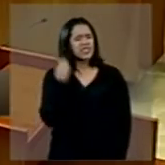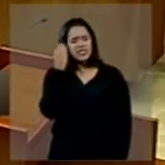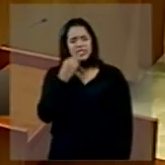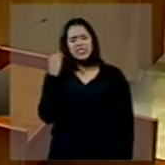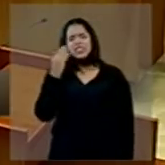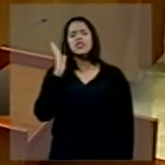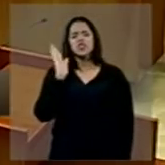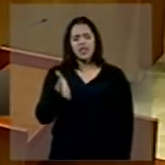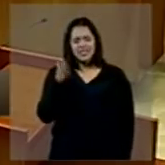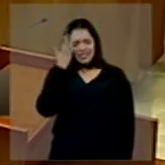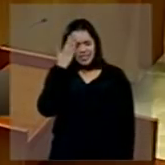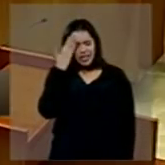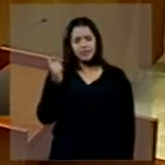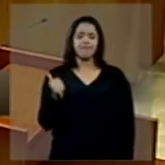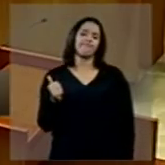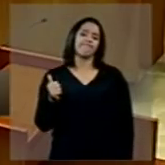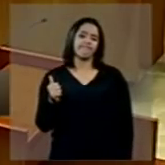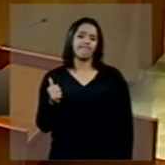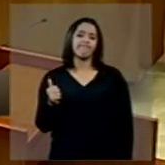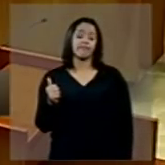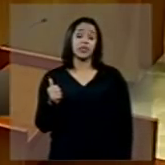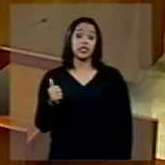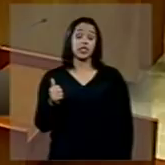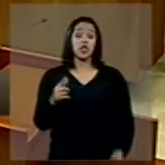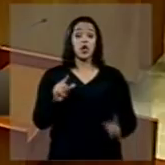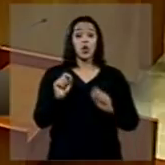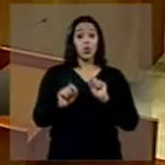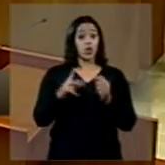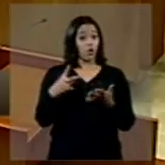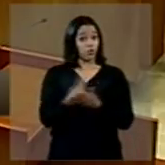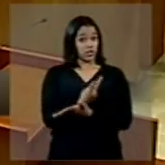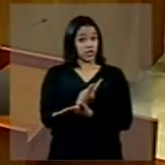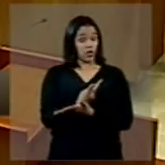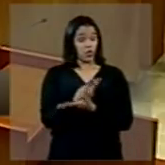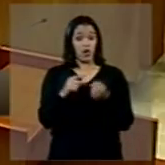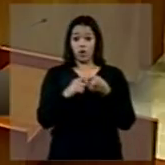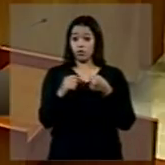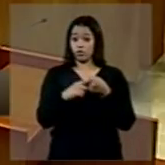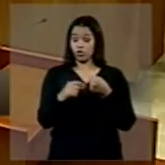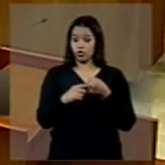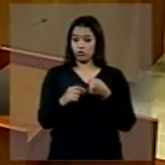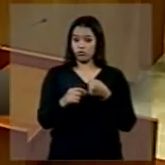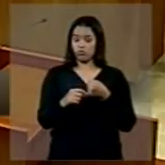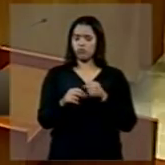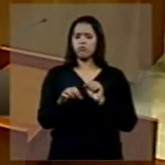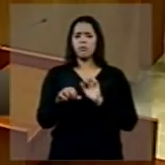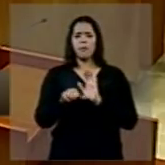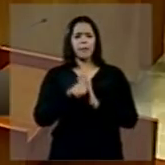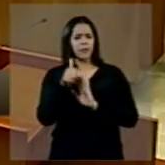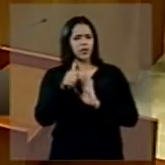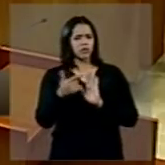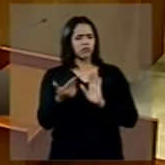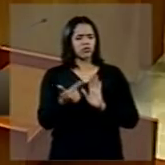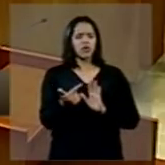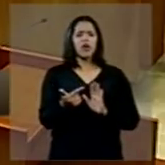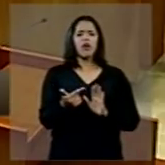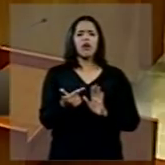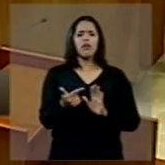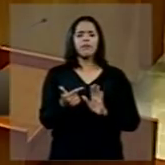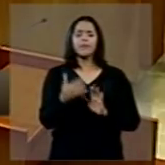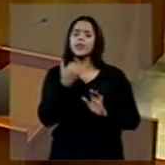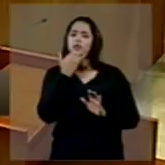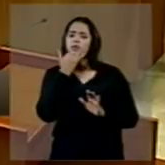que a providência adotada, com base em ordem normativa primária e secundária, ela é adequada à luz